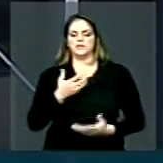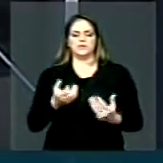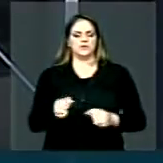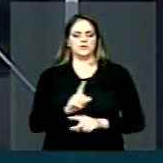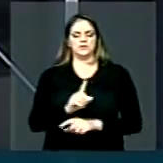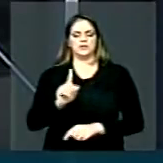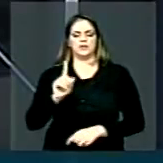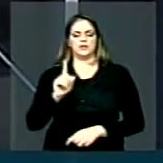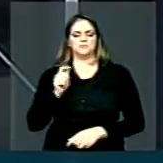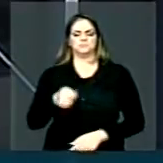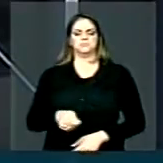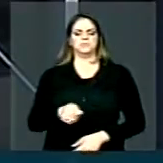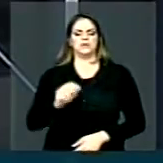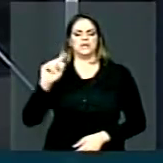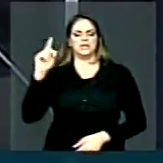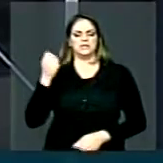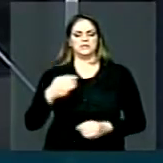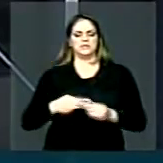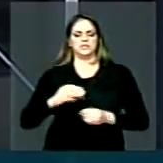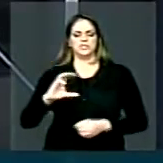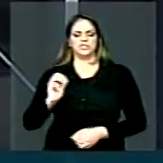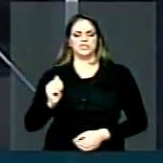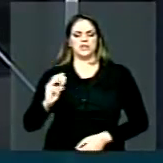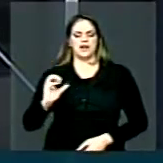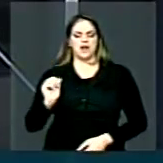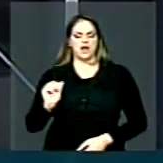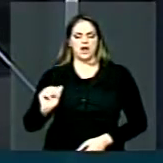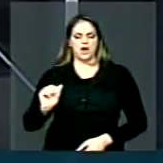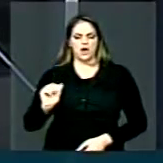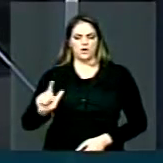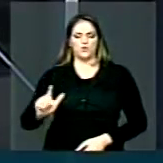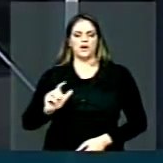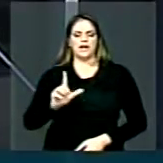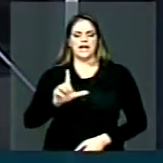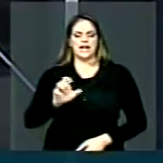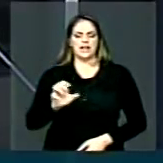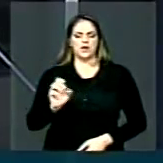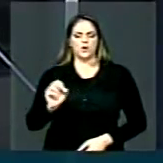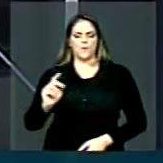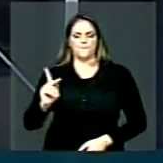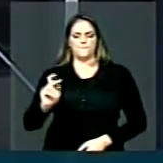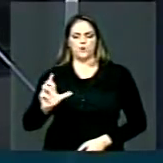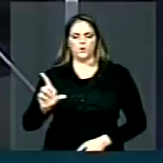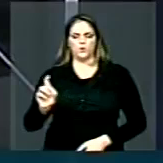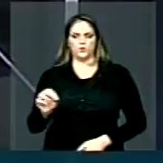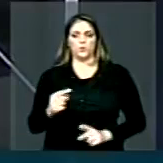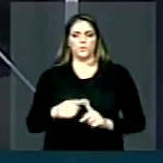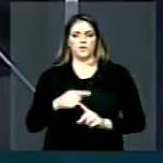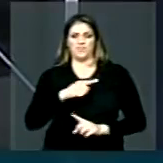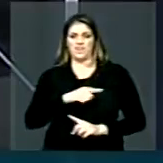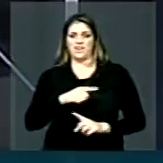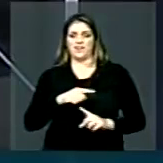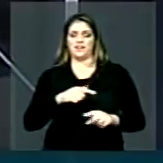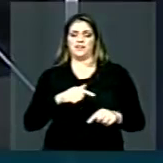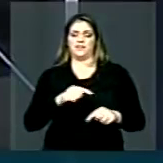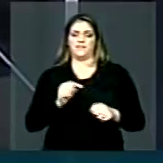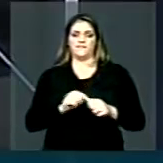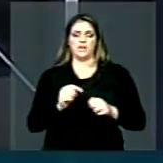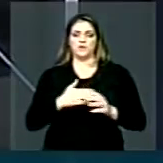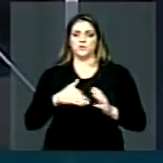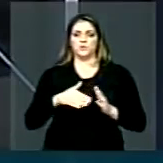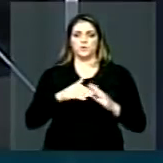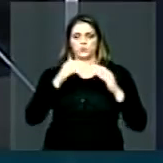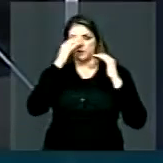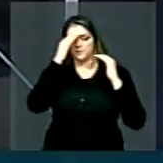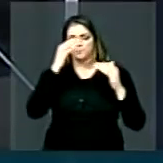ex-prefeito do município de Chacal, Leopoldo Lopes, que age amando inclusive do líder